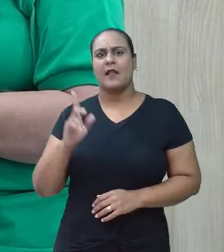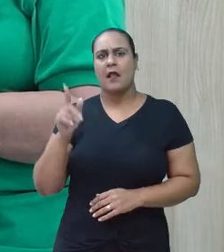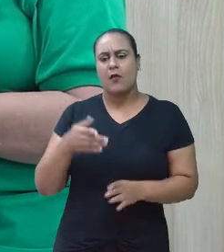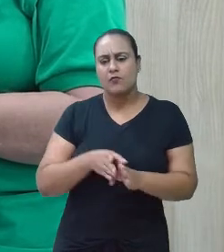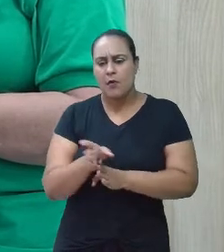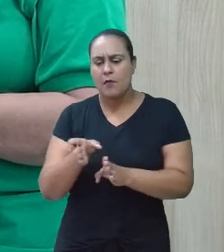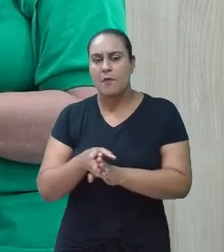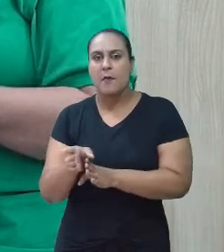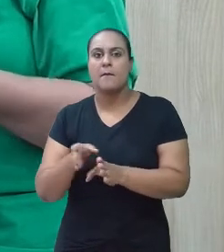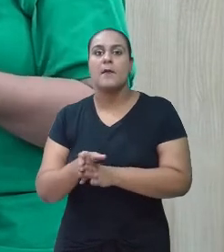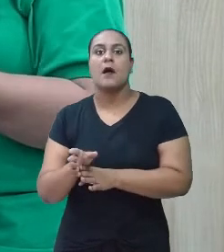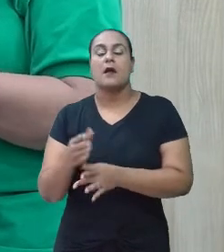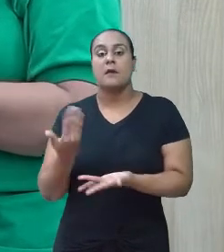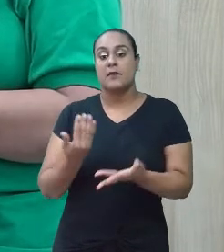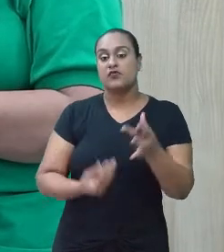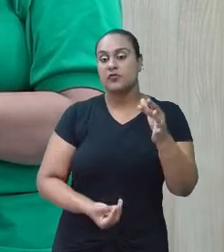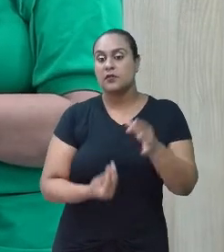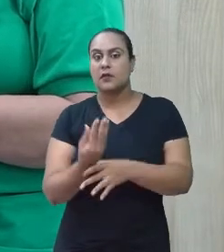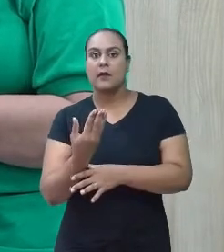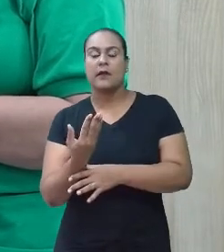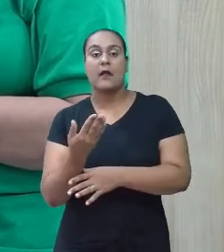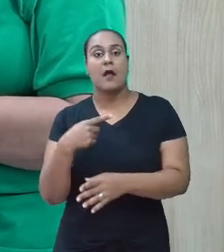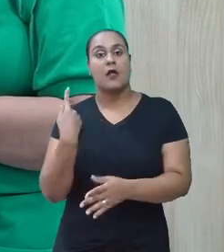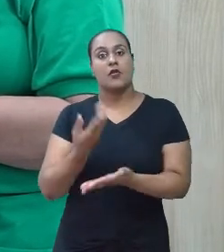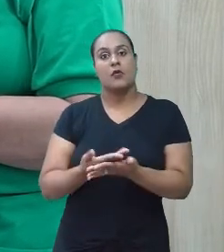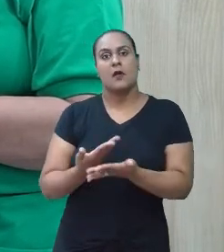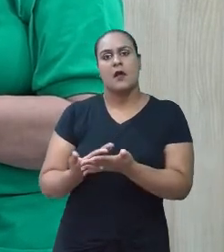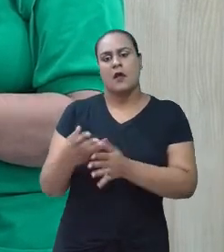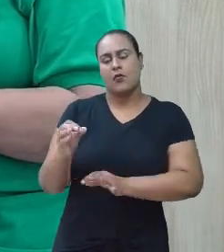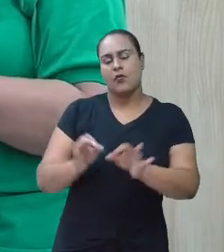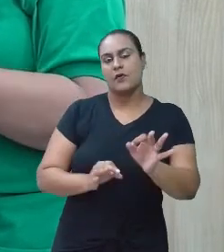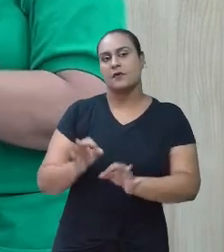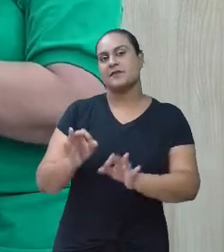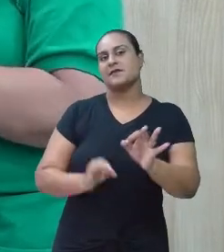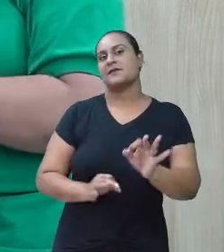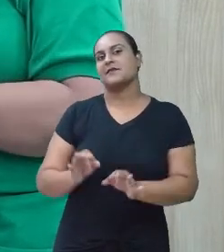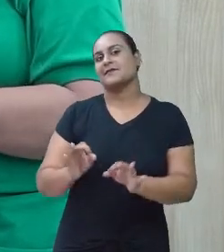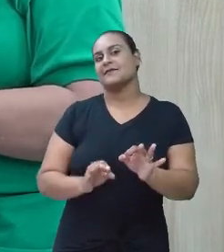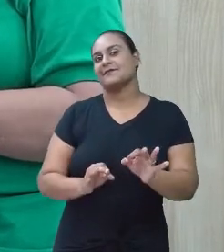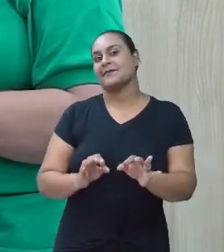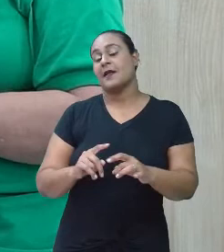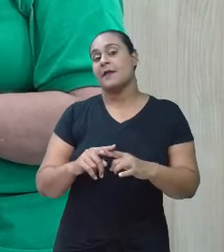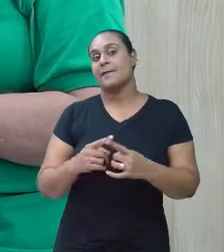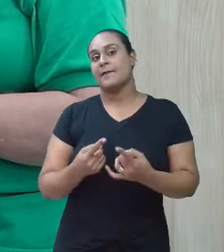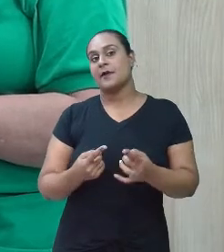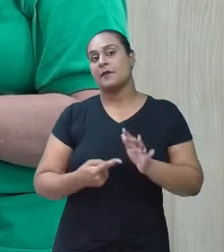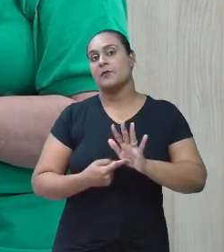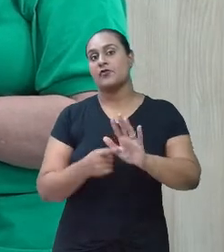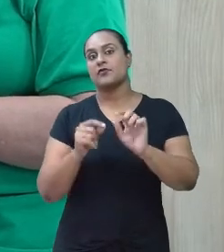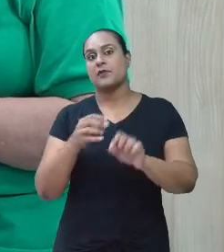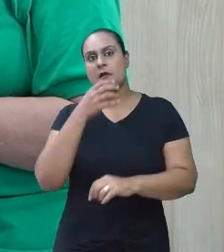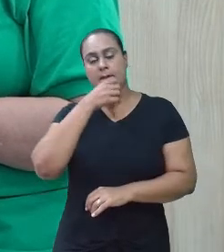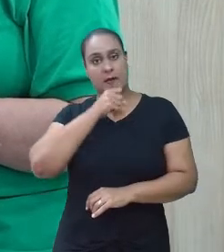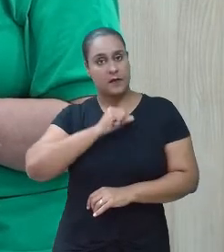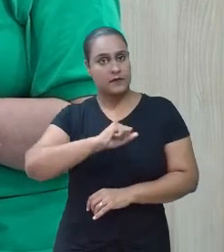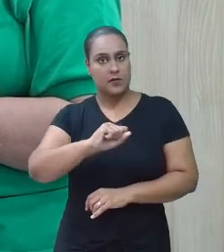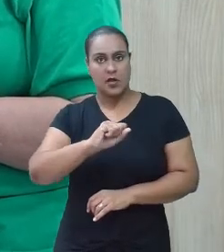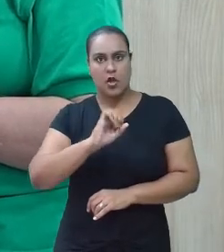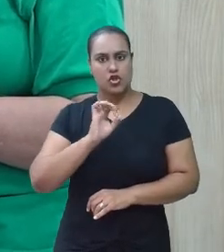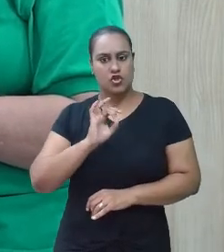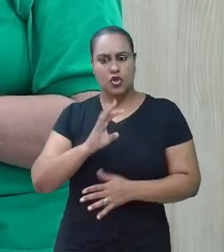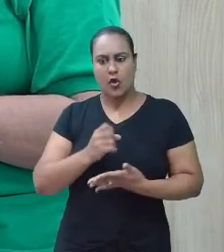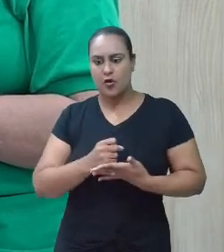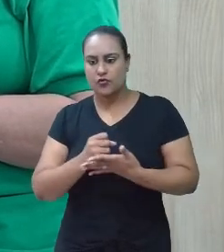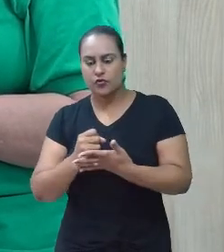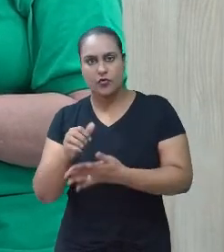construção das nossas aulas, dos nossos pensamentos enquanto professores. Mas eu quero trazer para vocês que Paulo Freire não contribuiu apenas